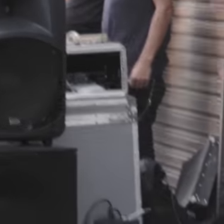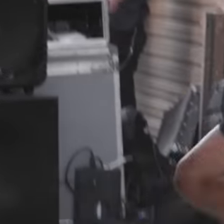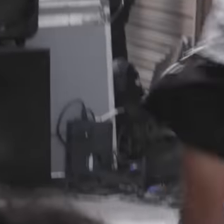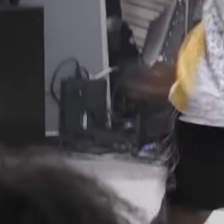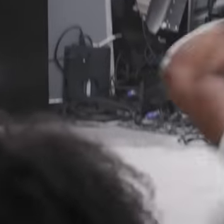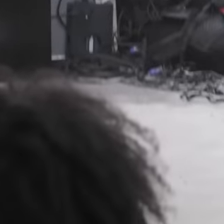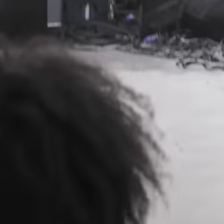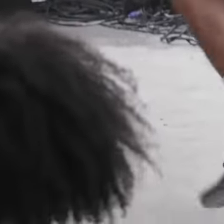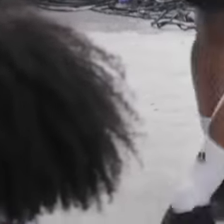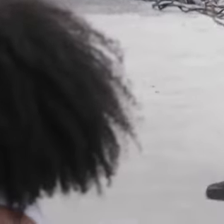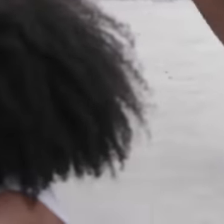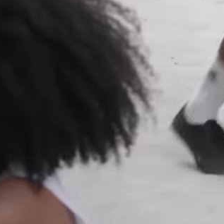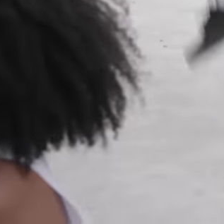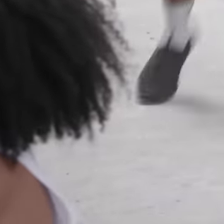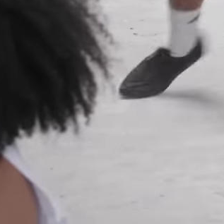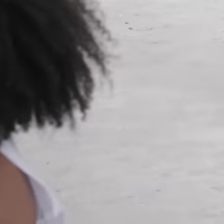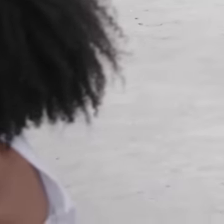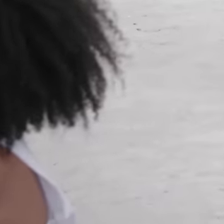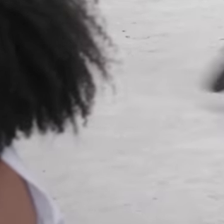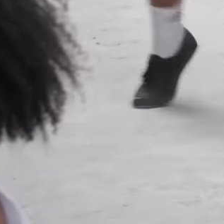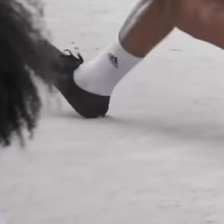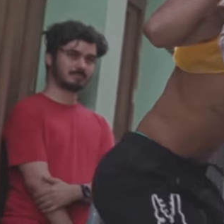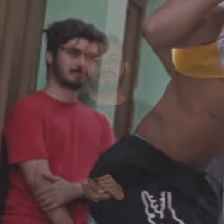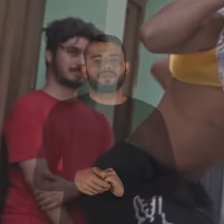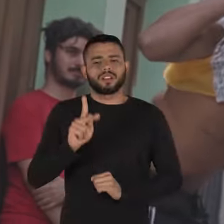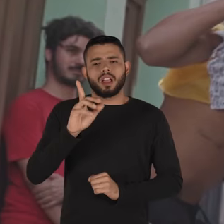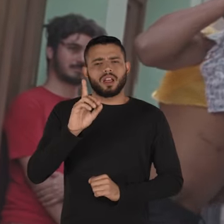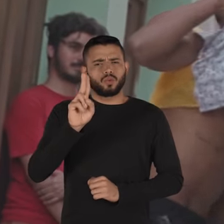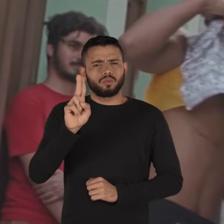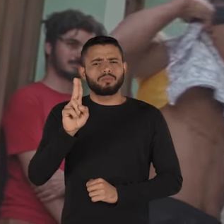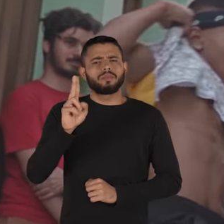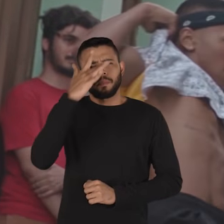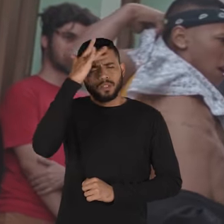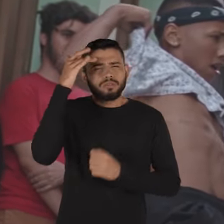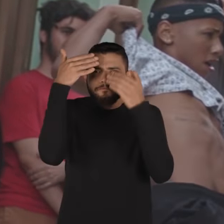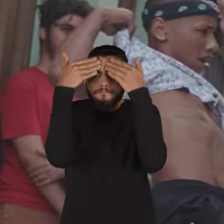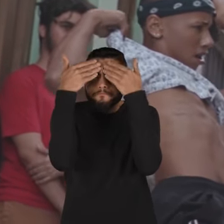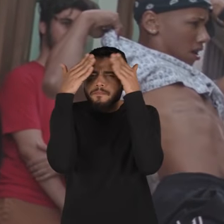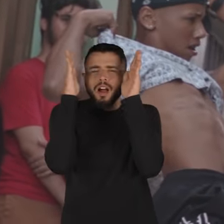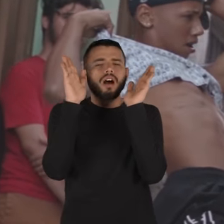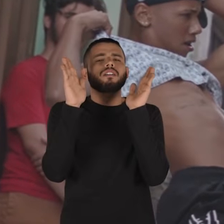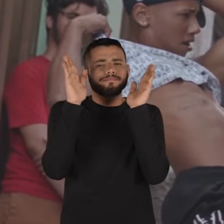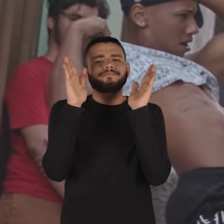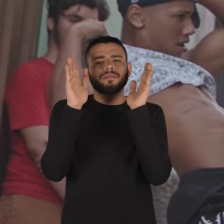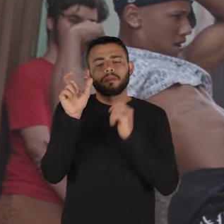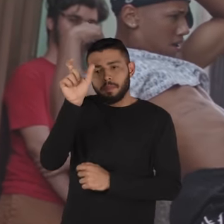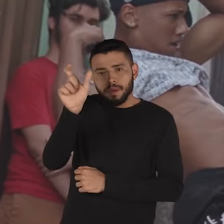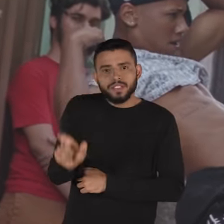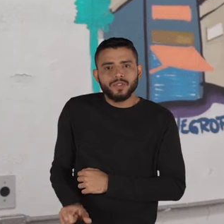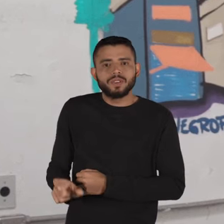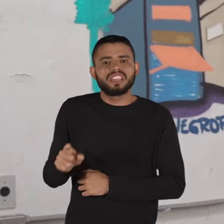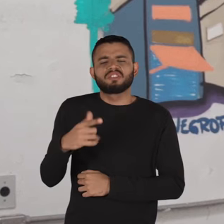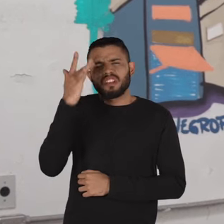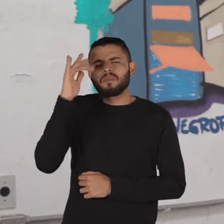Um jovem de bermuda e camiseta cavada dança na rua. Nimes Nitt. O Cadu é uma pessoa muito mente aberta. é uma pessoa, tipo